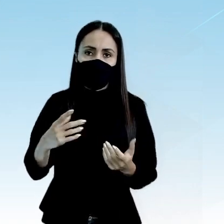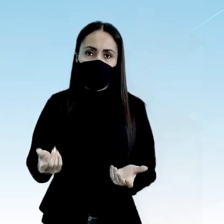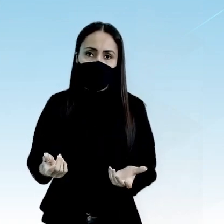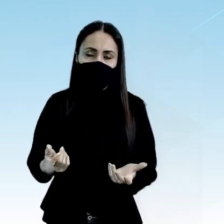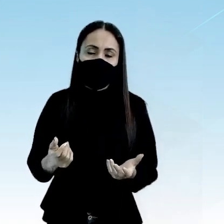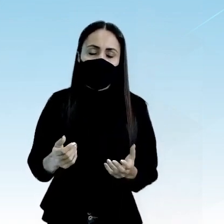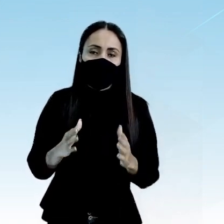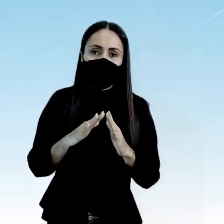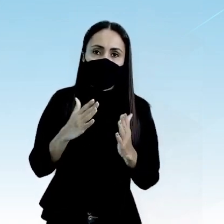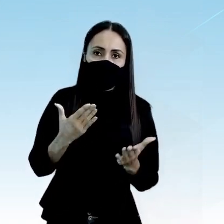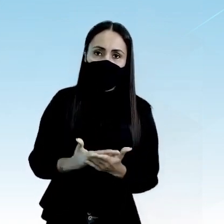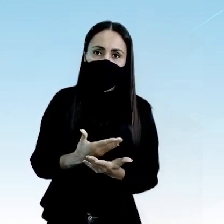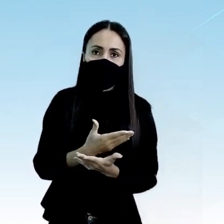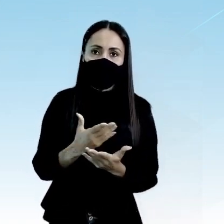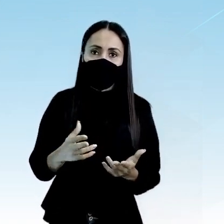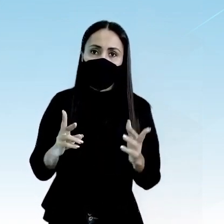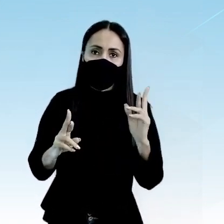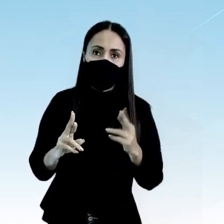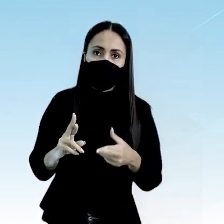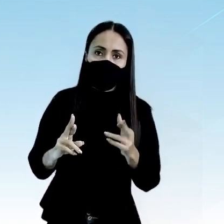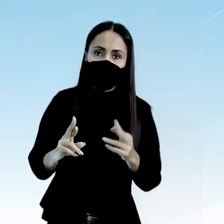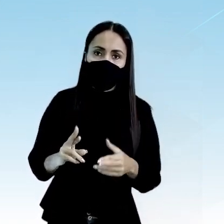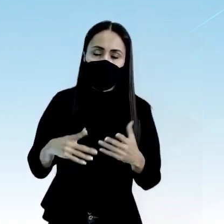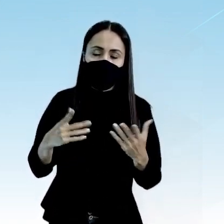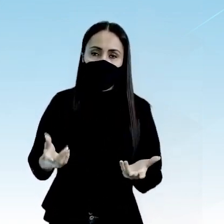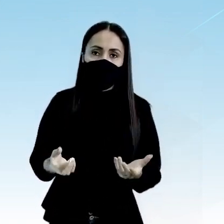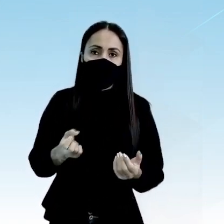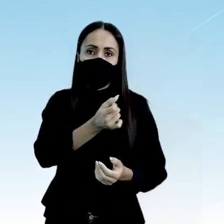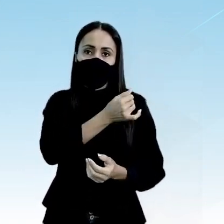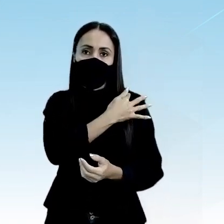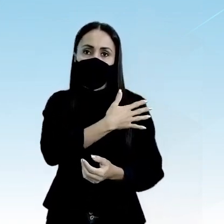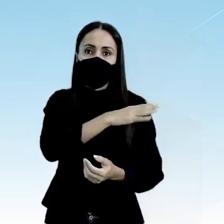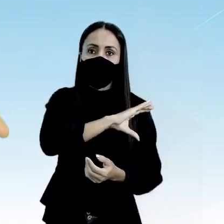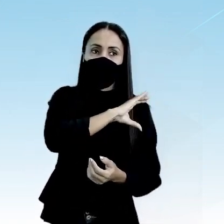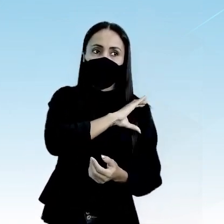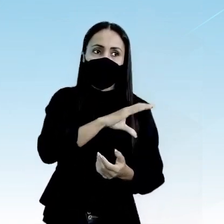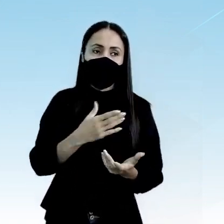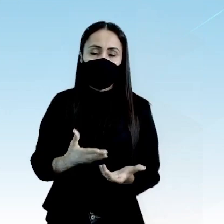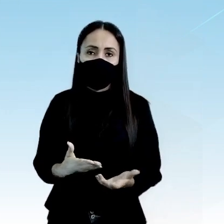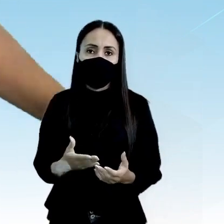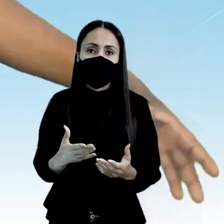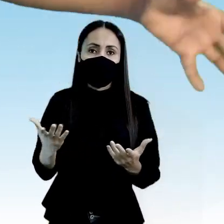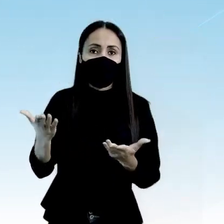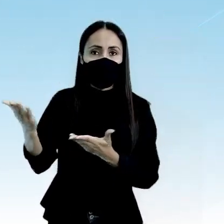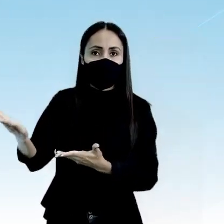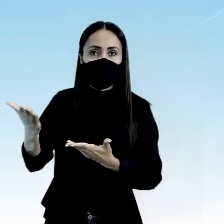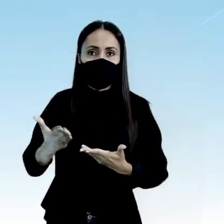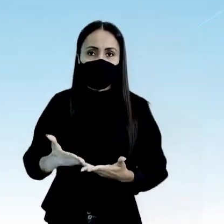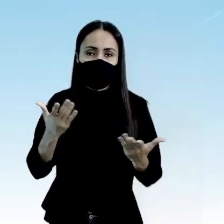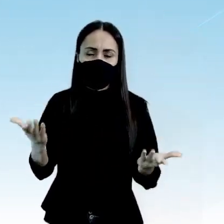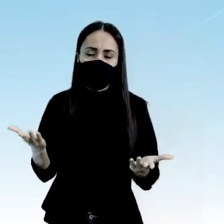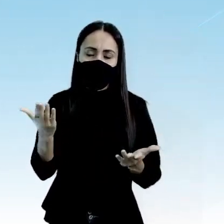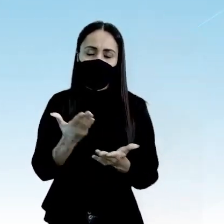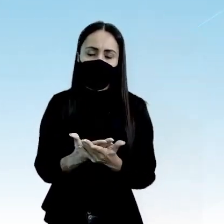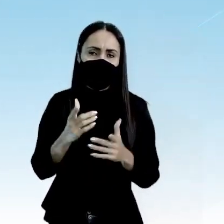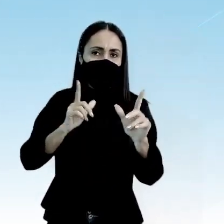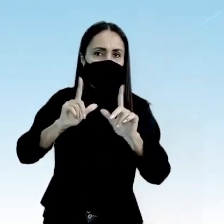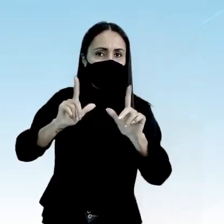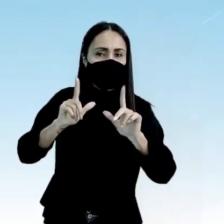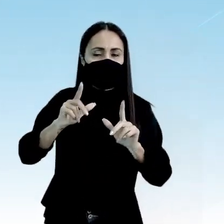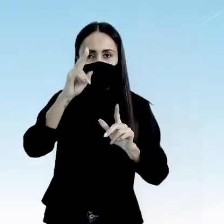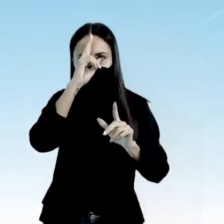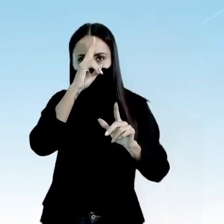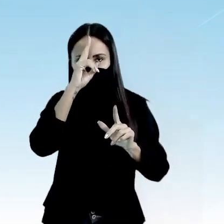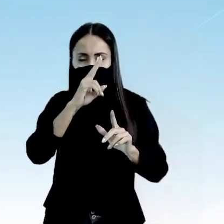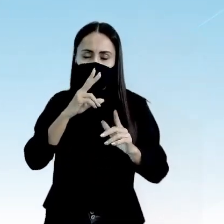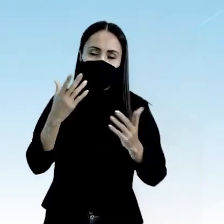Ensino Fundamental, Creuza Câmara Dornelas, né? Então, eu vos convido agora a entrar na nossa nave da história, né?